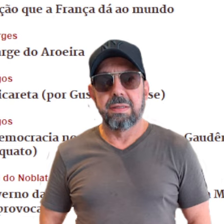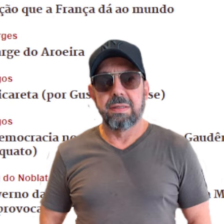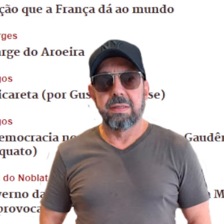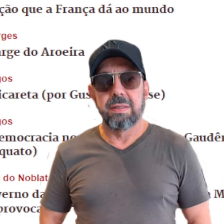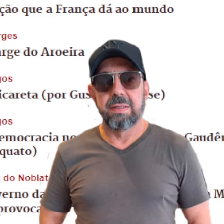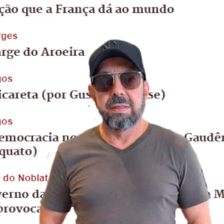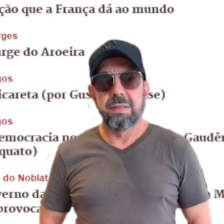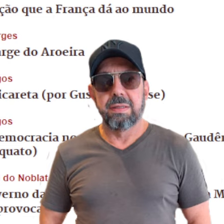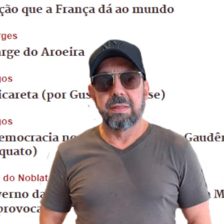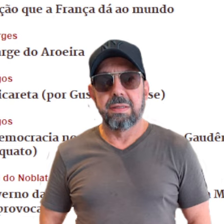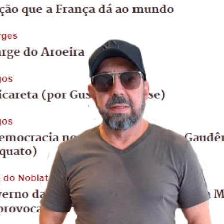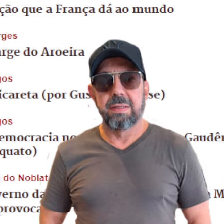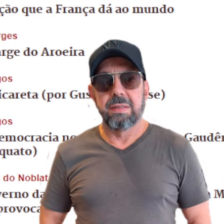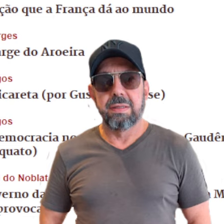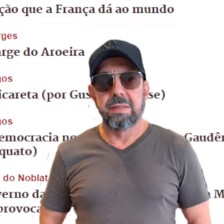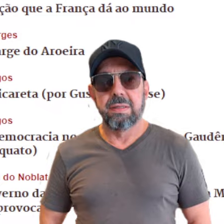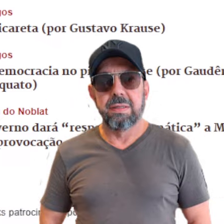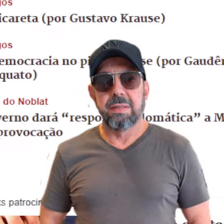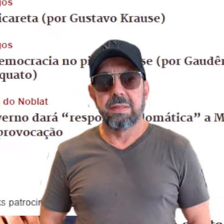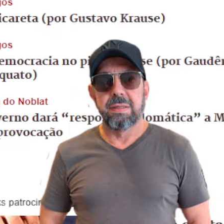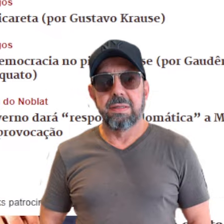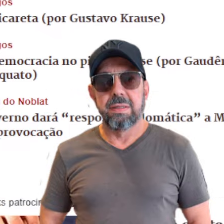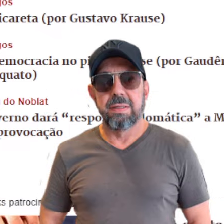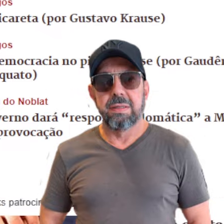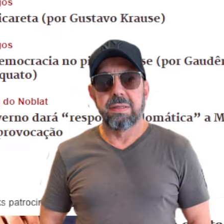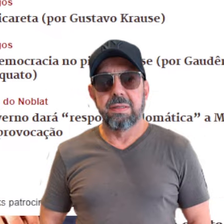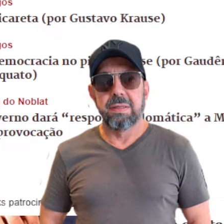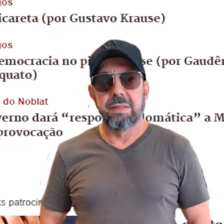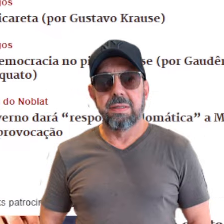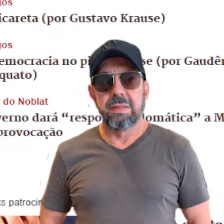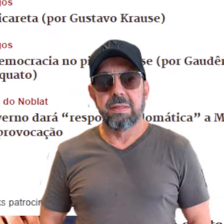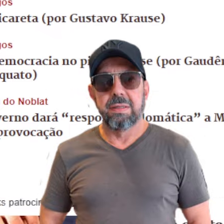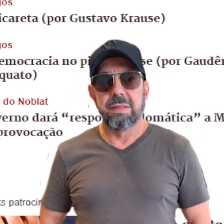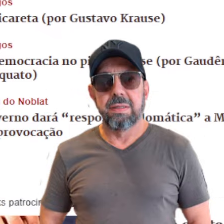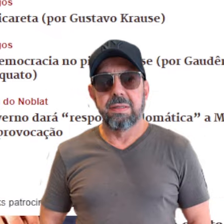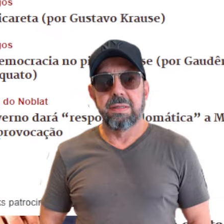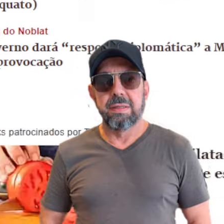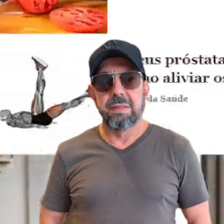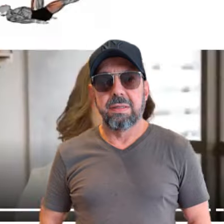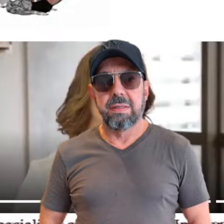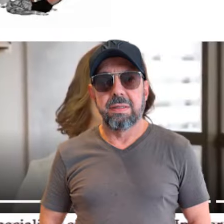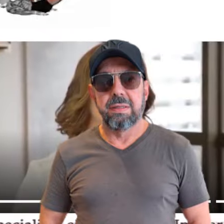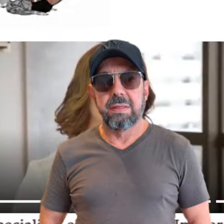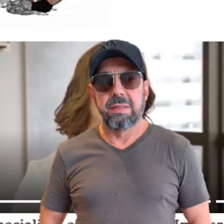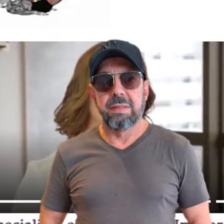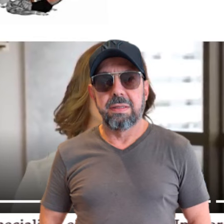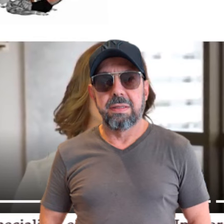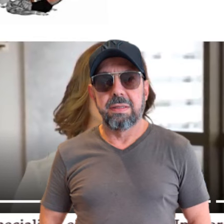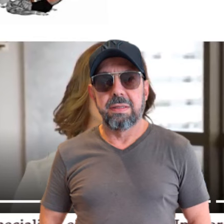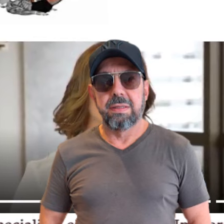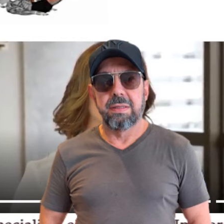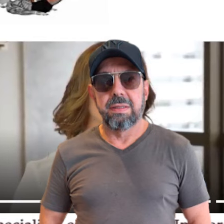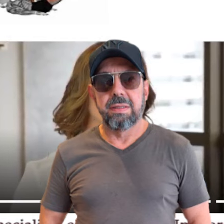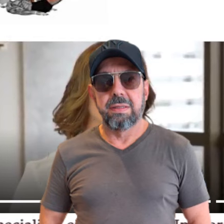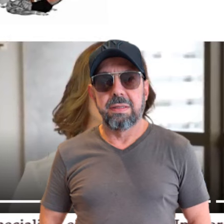da extrema-direita de Marine Le Pen só durou uma semana, período que separa o primeiro do segundo turno nas eleições gerais na França.